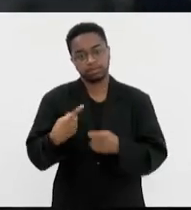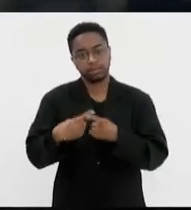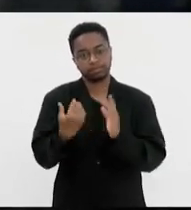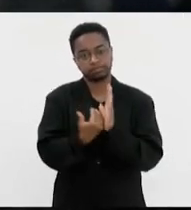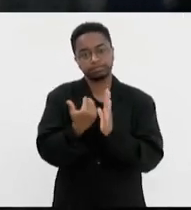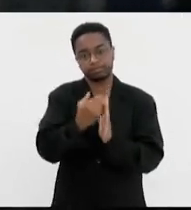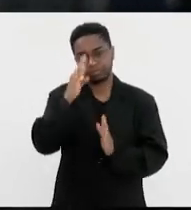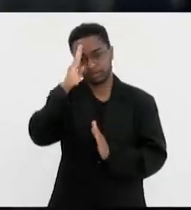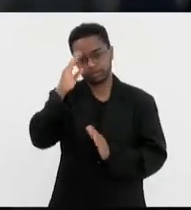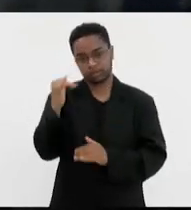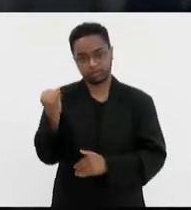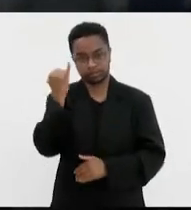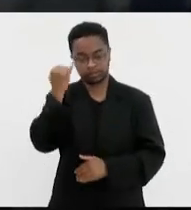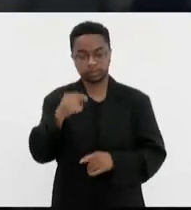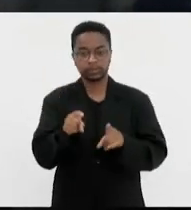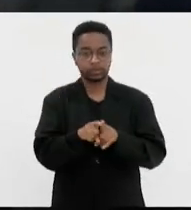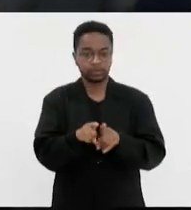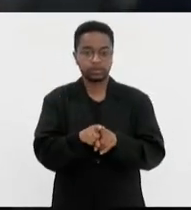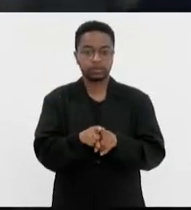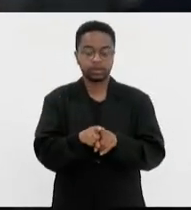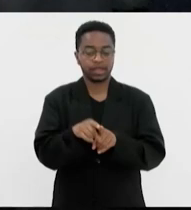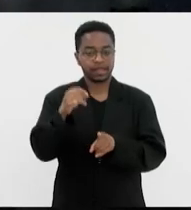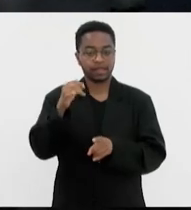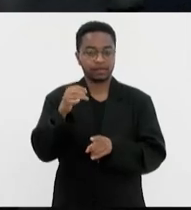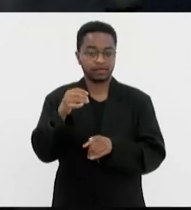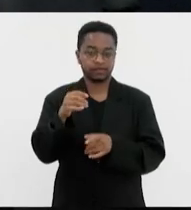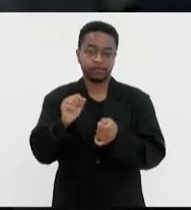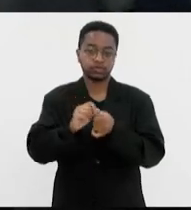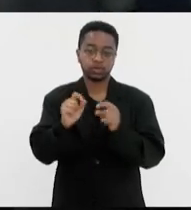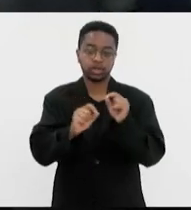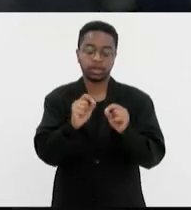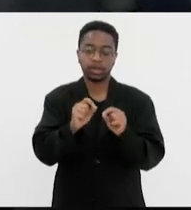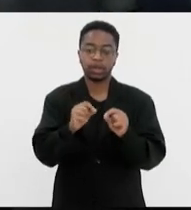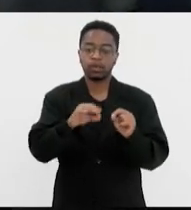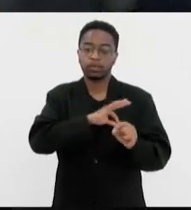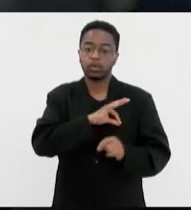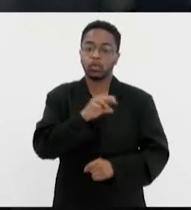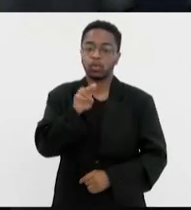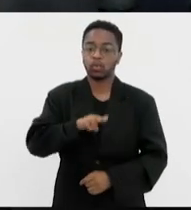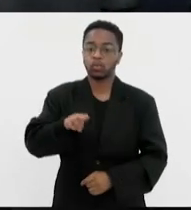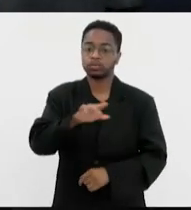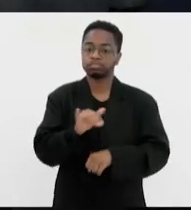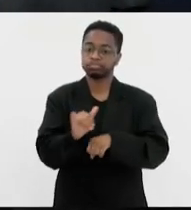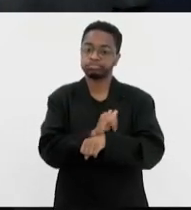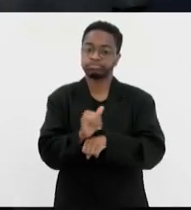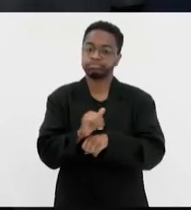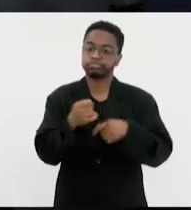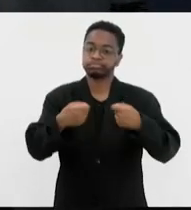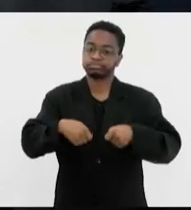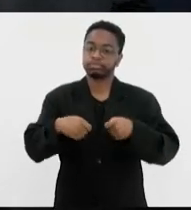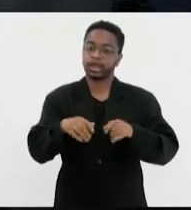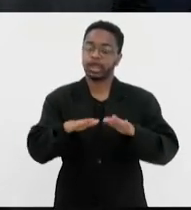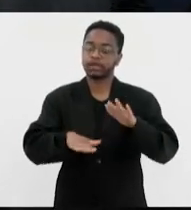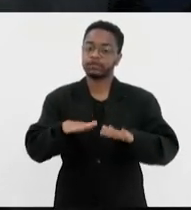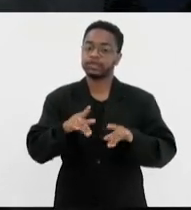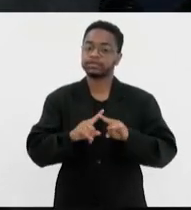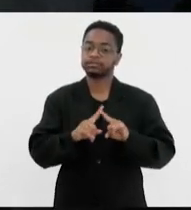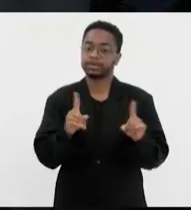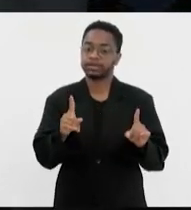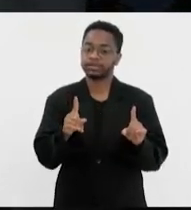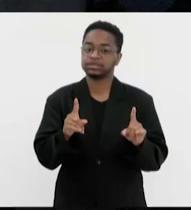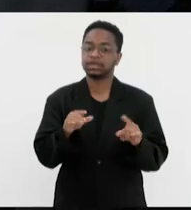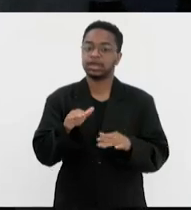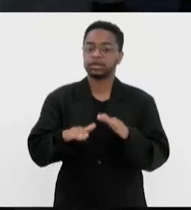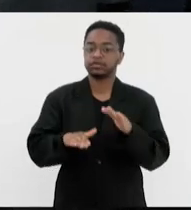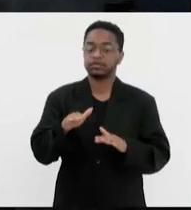importância, fazendo com que o policial use realmente dos meios necessários muitas das vezes, mas às vezes, aos